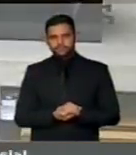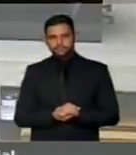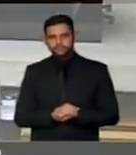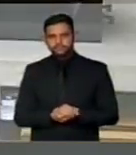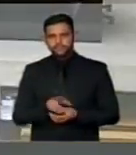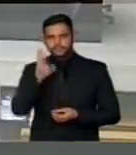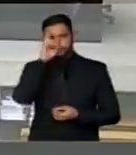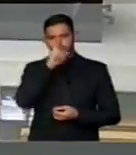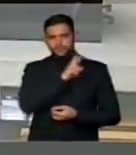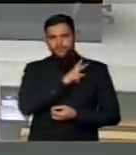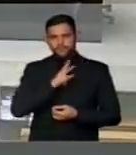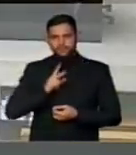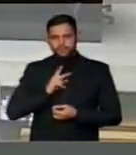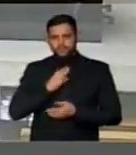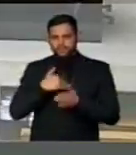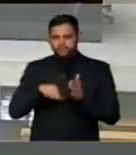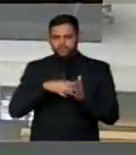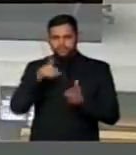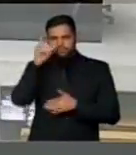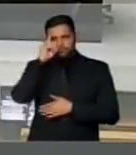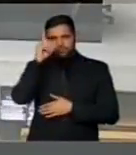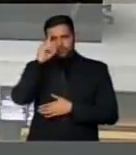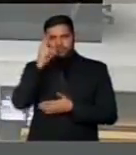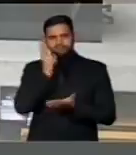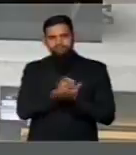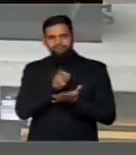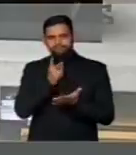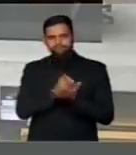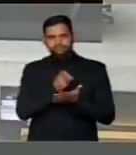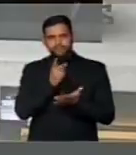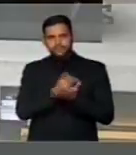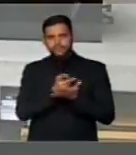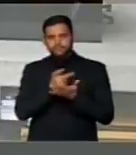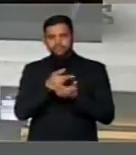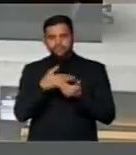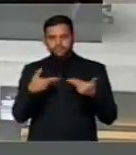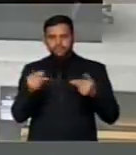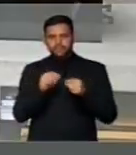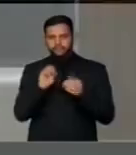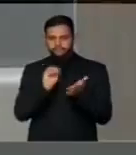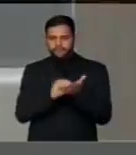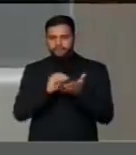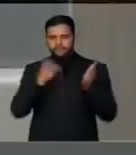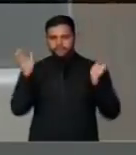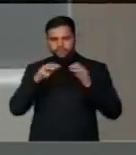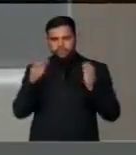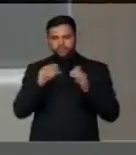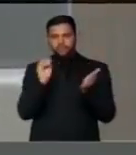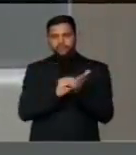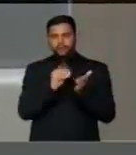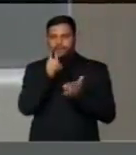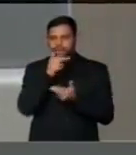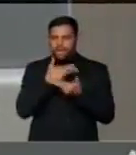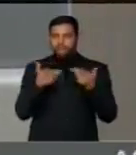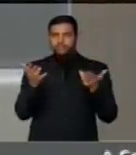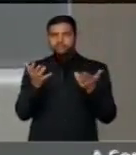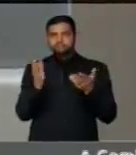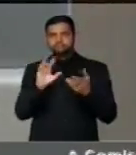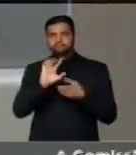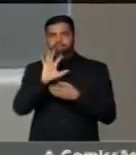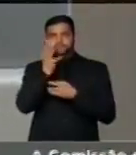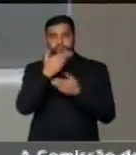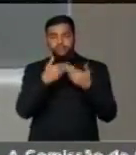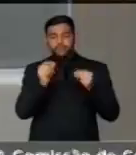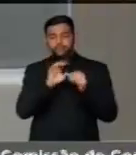Senhor presidente, aqui todo dia a mesma conversa, é falta de chuva, falta d'água, e não apenas